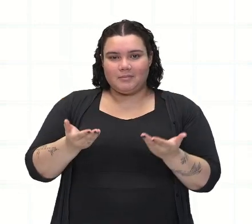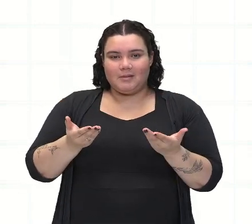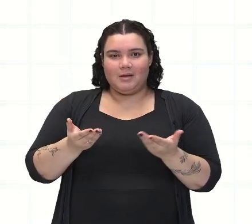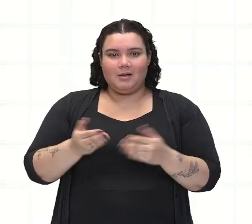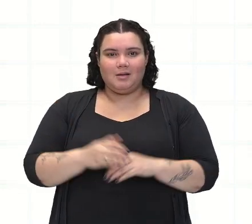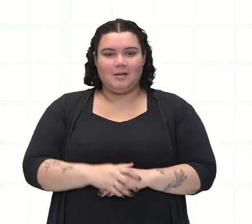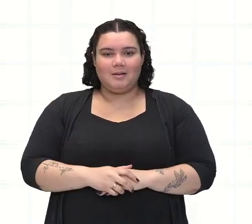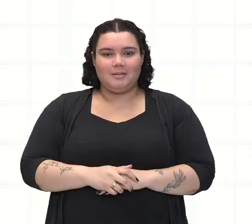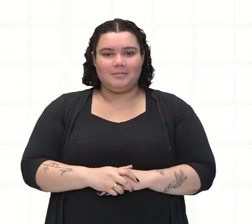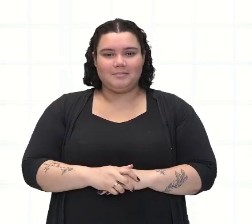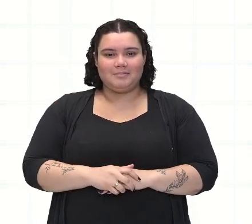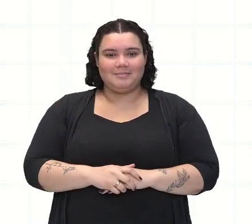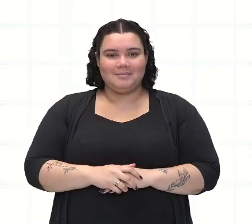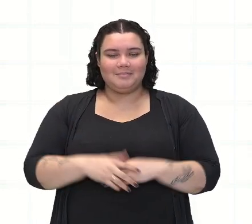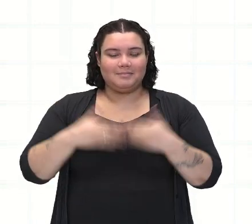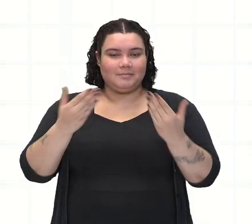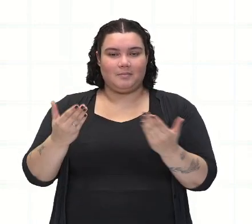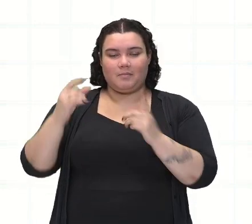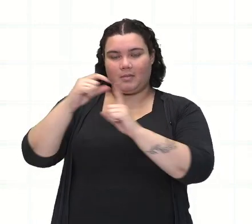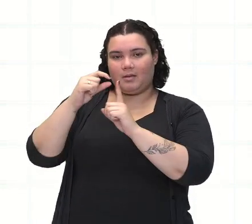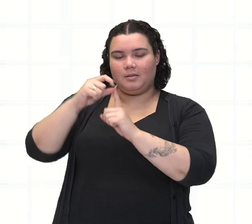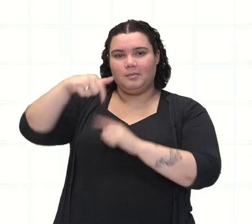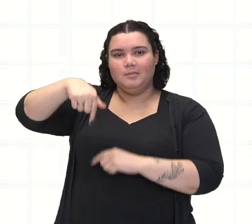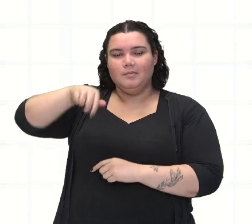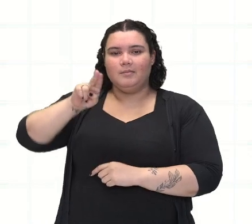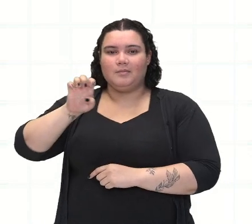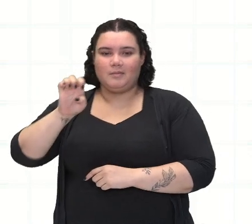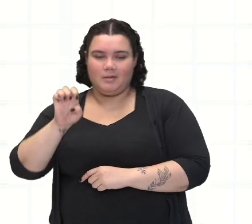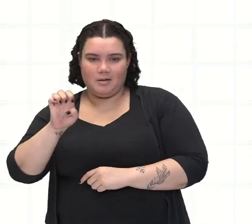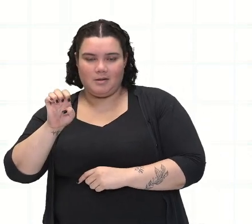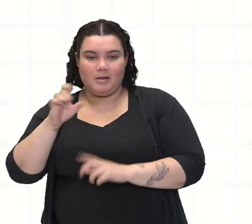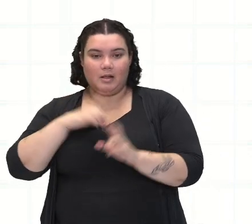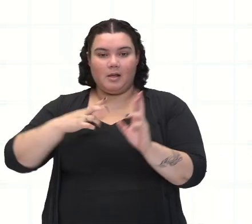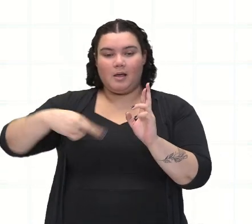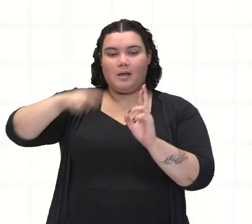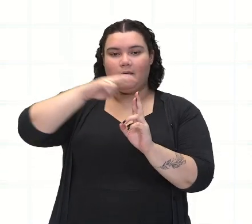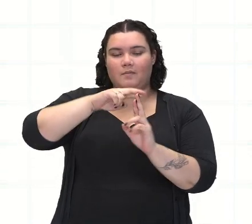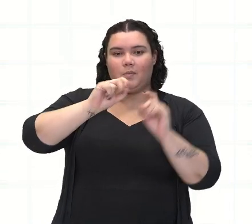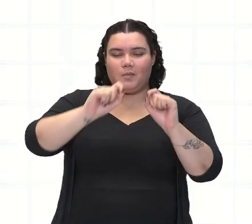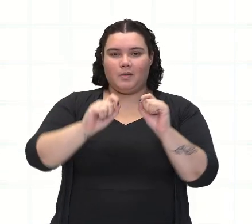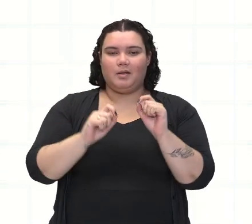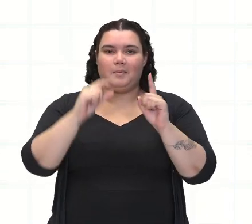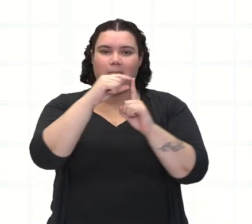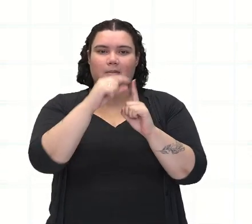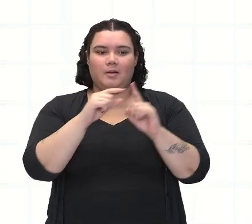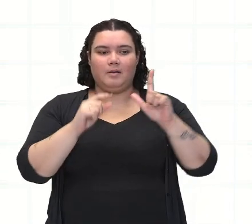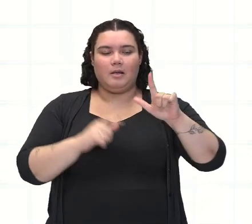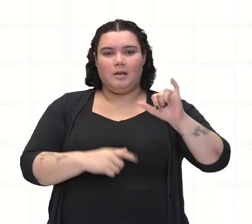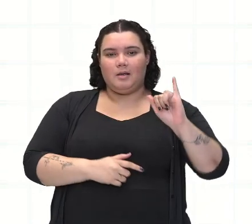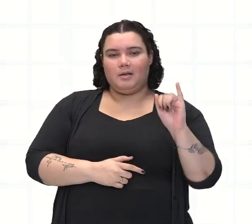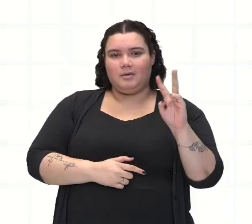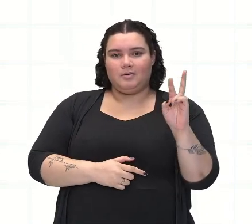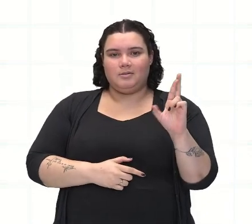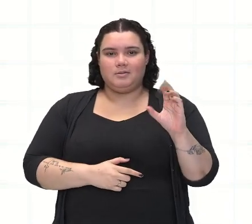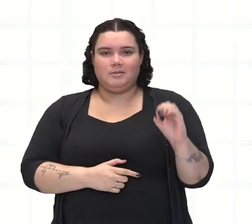o pronome que, ele está substituindo na segunda